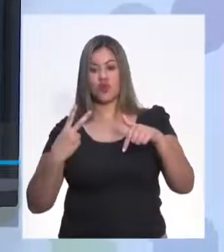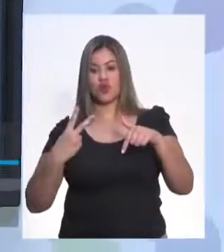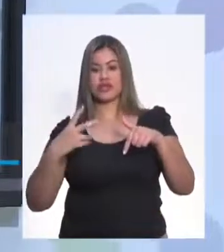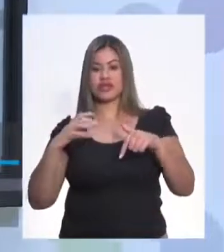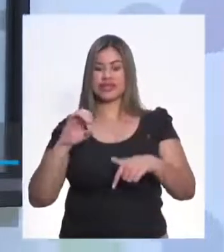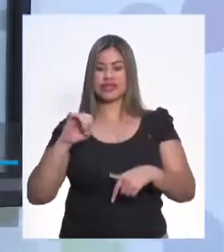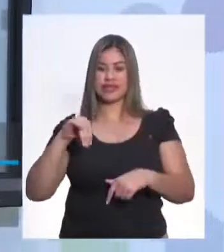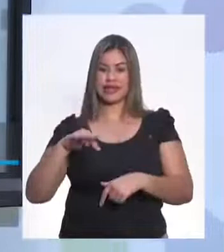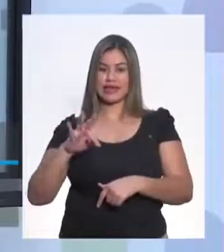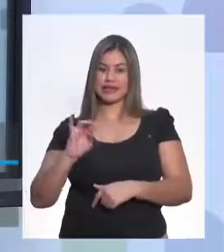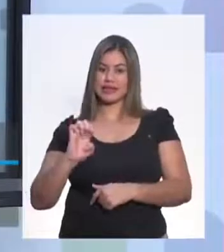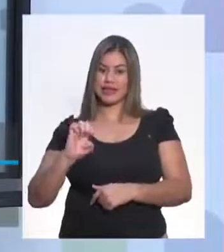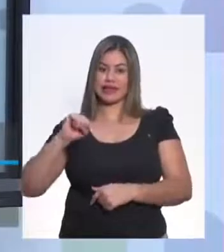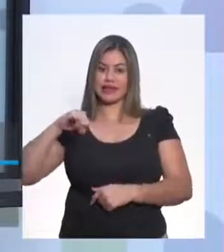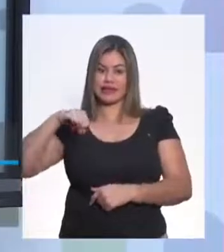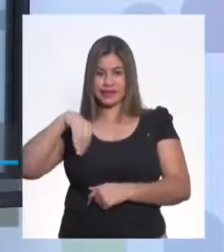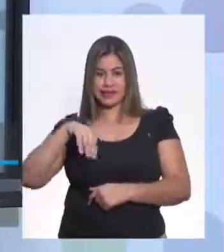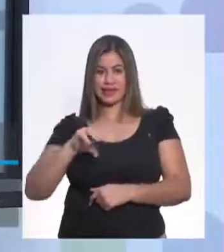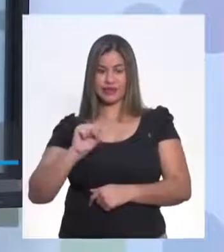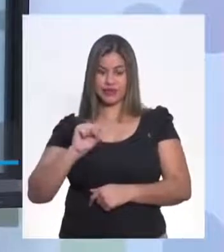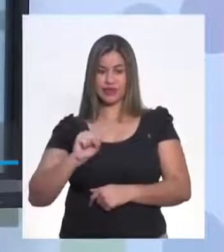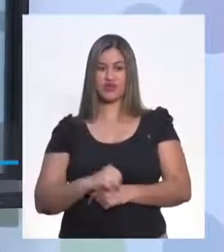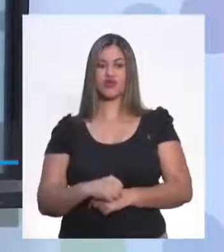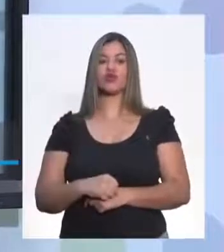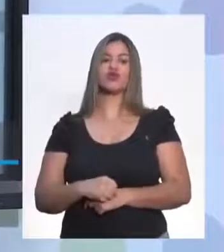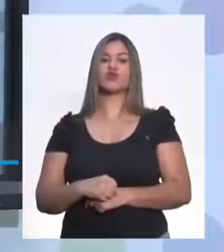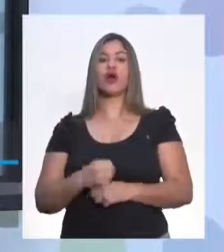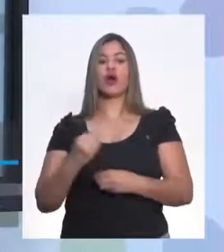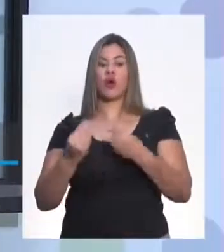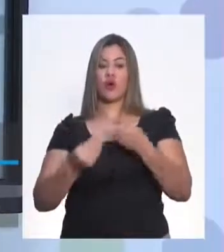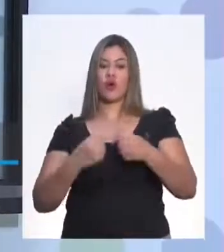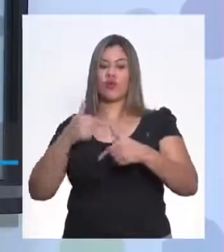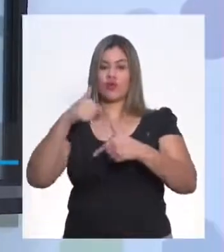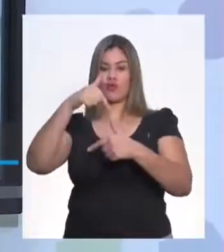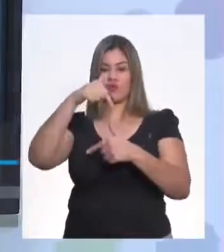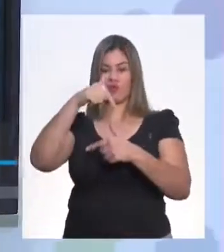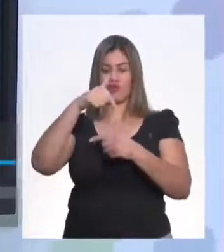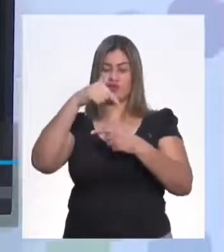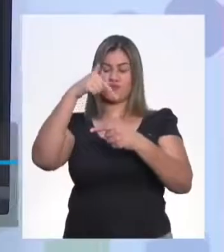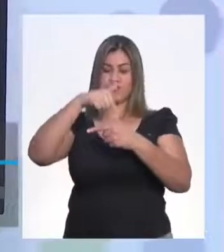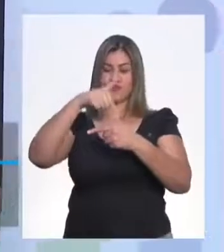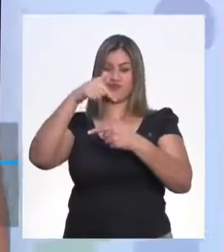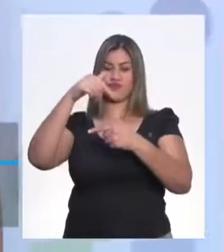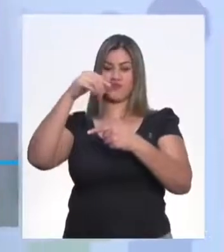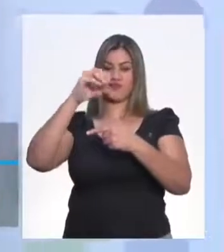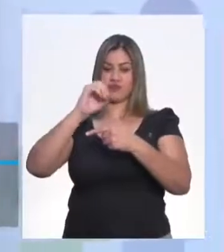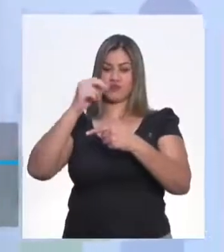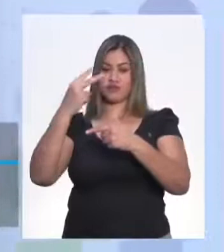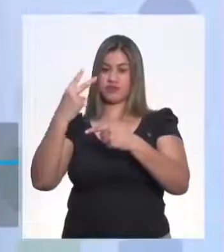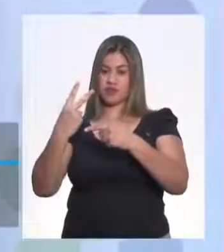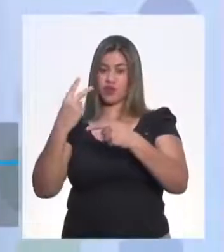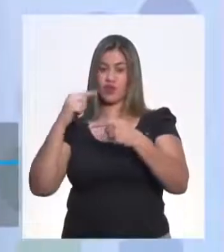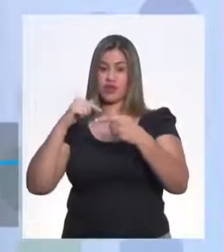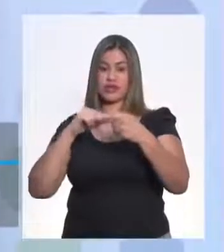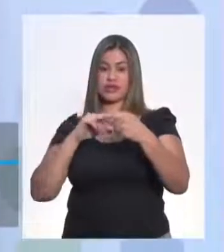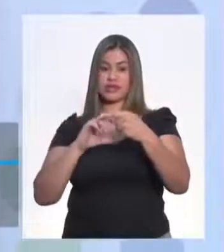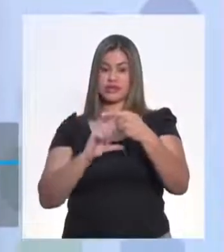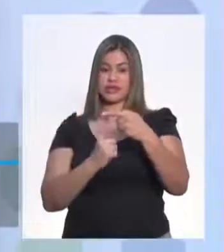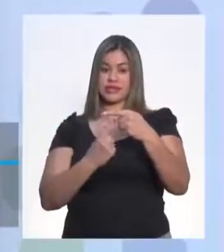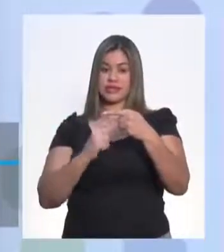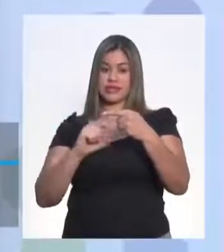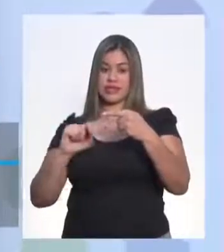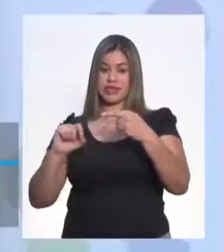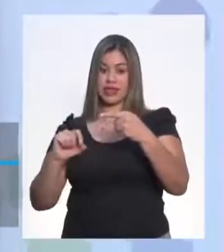os 702 centésimos. Muito bem. Ambos são pares, posso dividir em